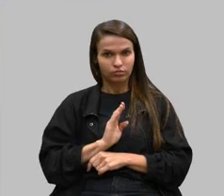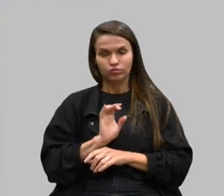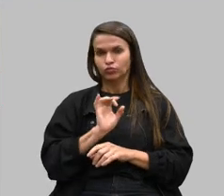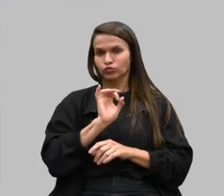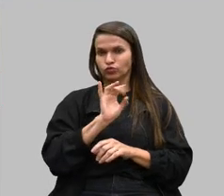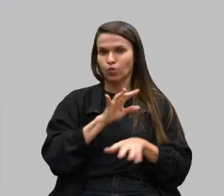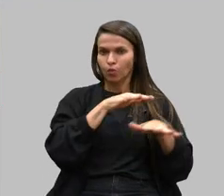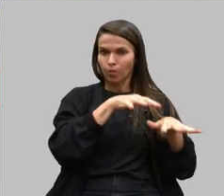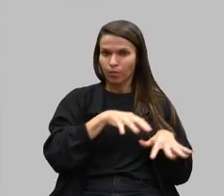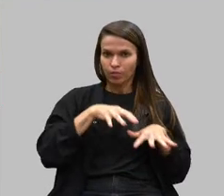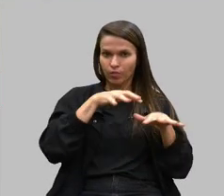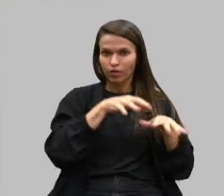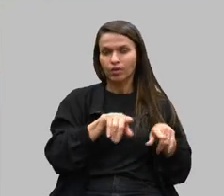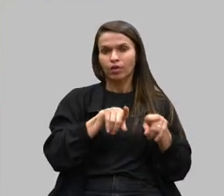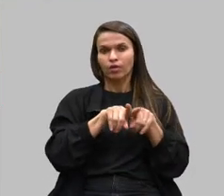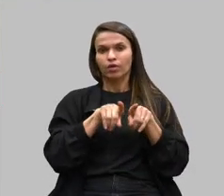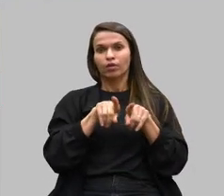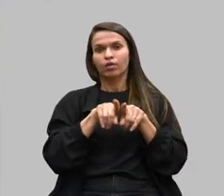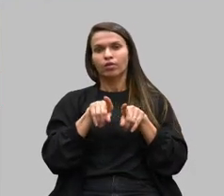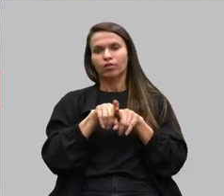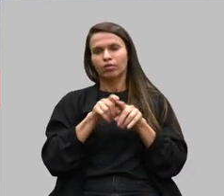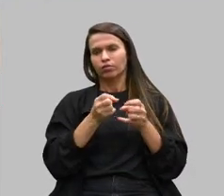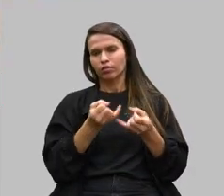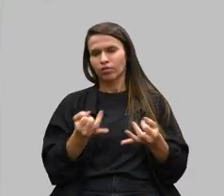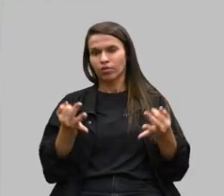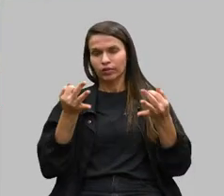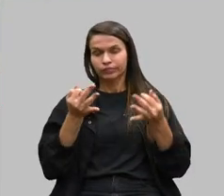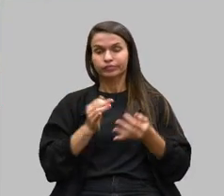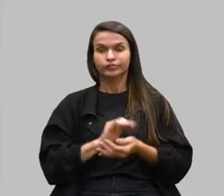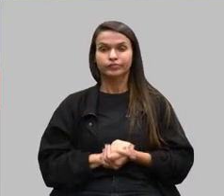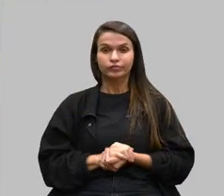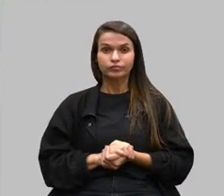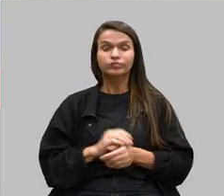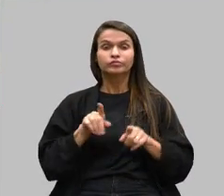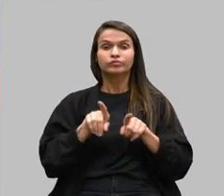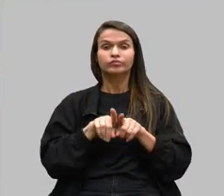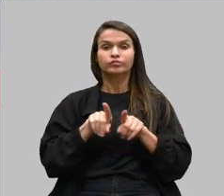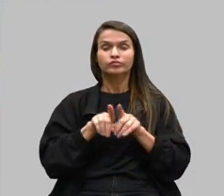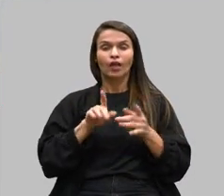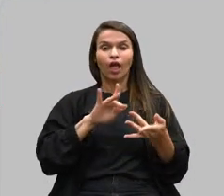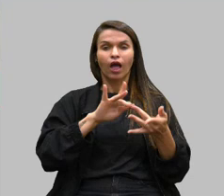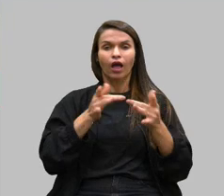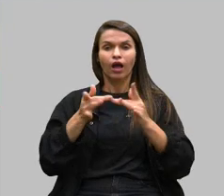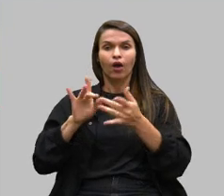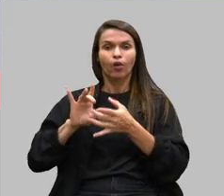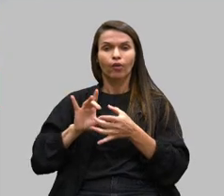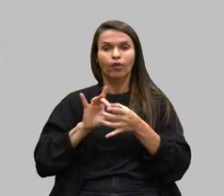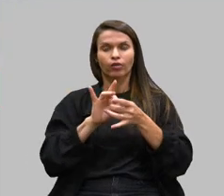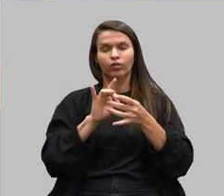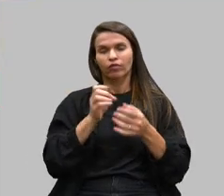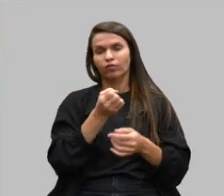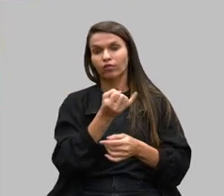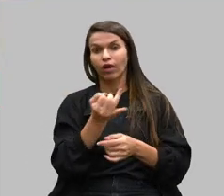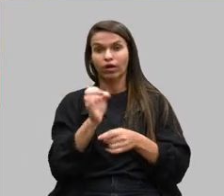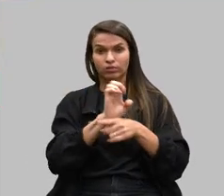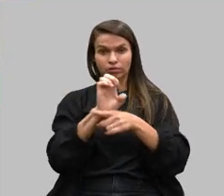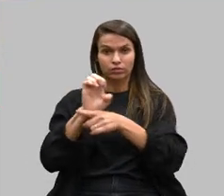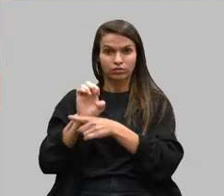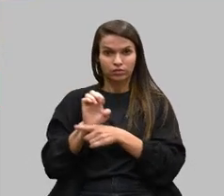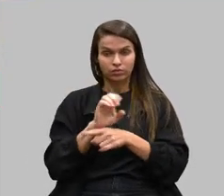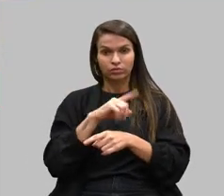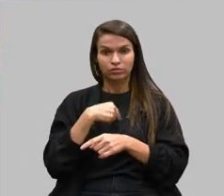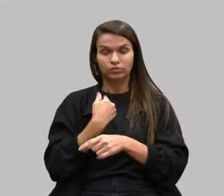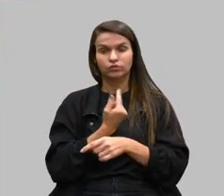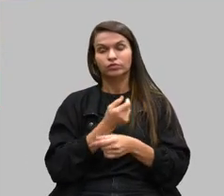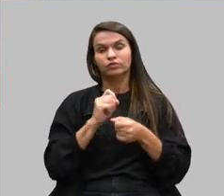minérios Mas também de de grãos e passa né Faz essa conexão com diversos Estados em que nós estamos